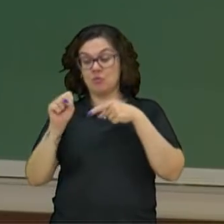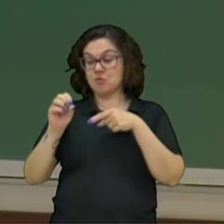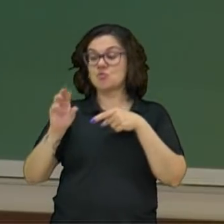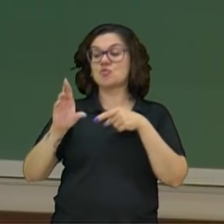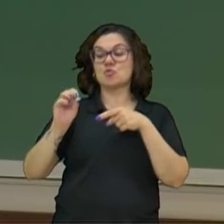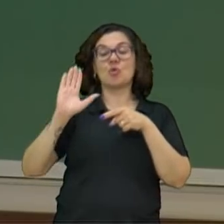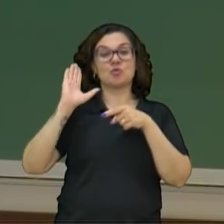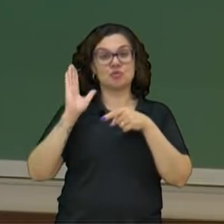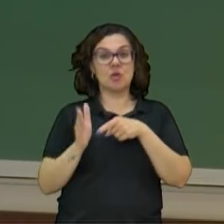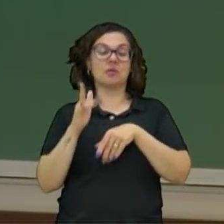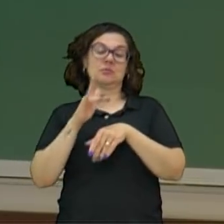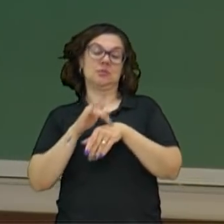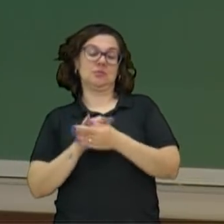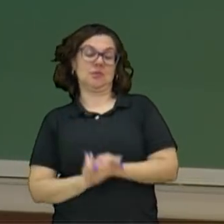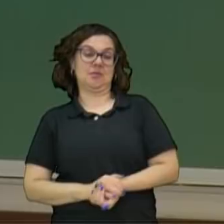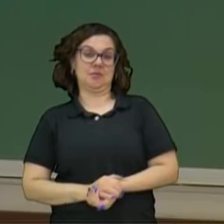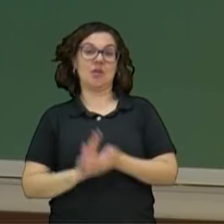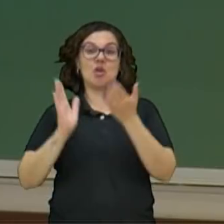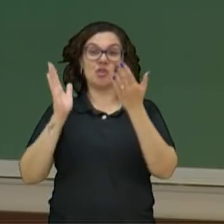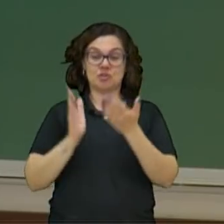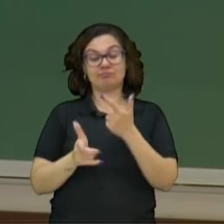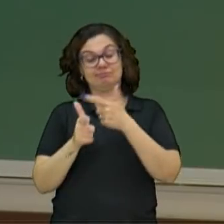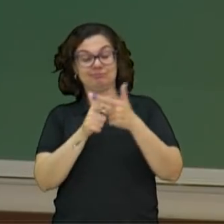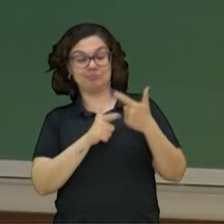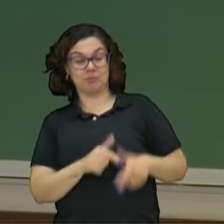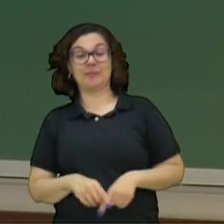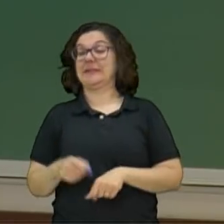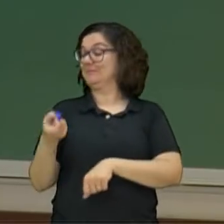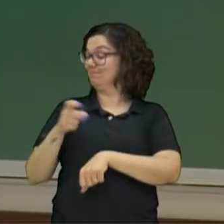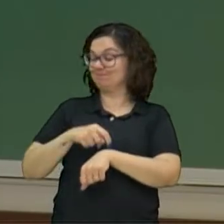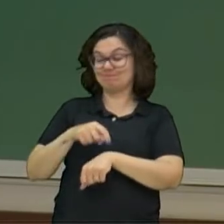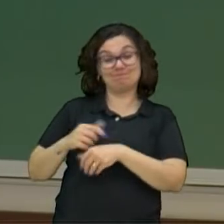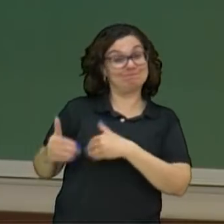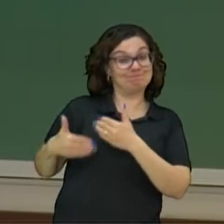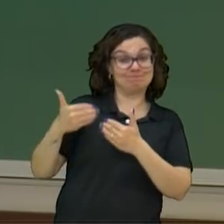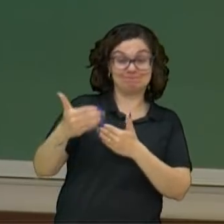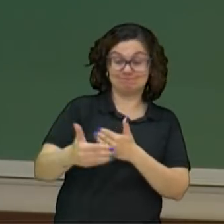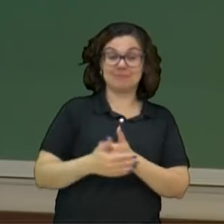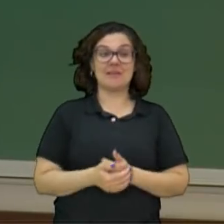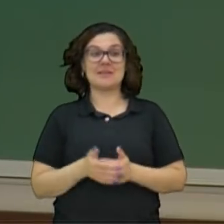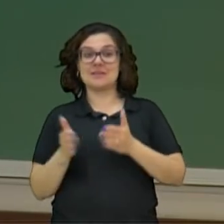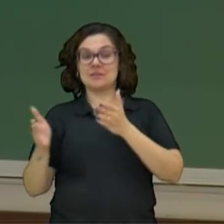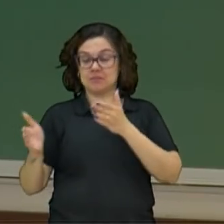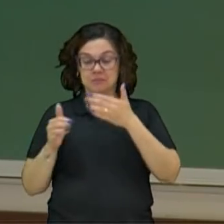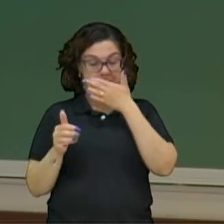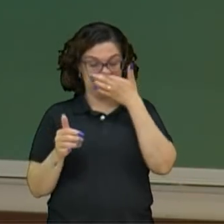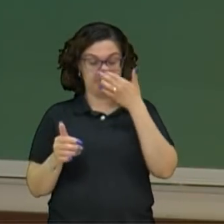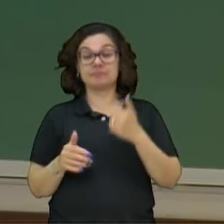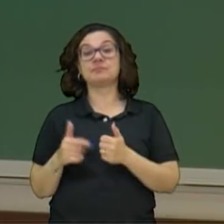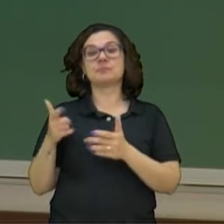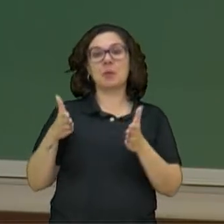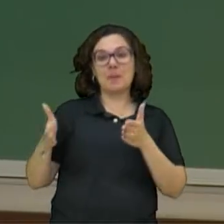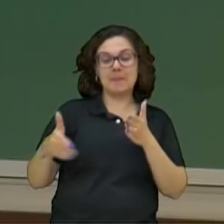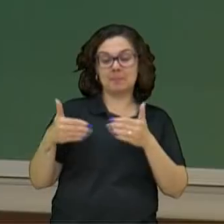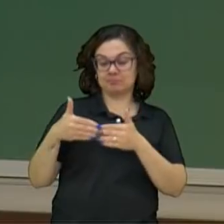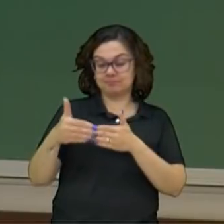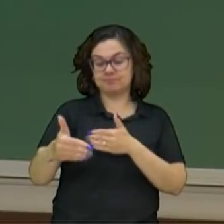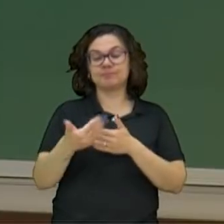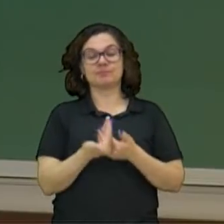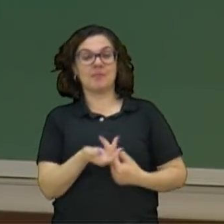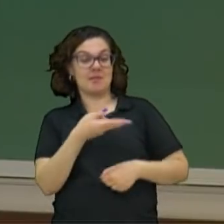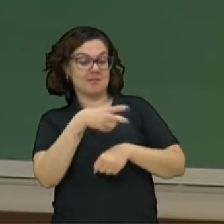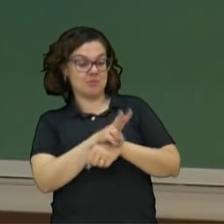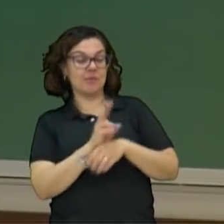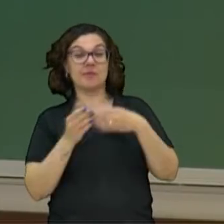pessoa já está com a doença, já está com o problema e não dá tempo de produzir sozinho os anticorpos. Já